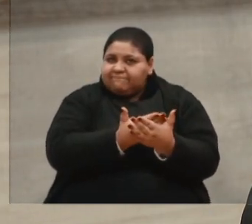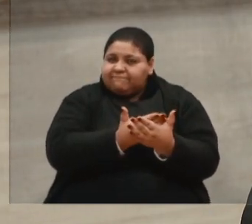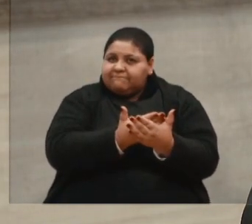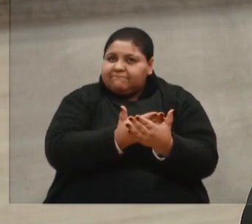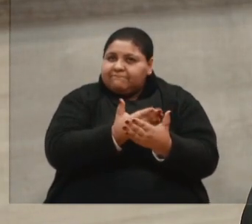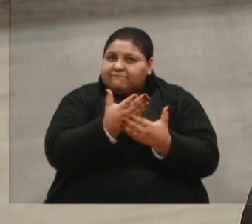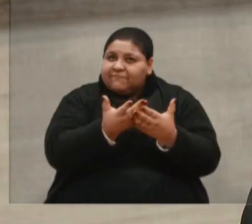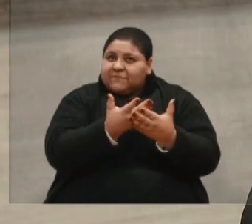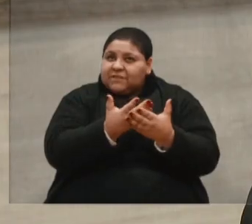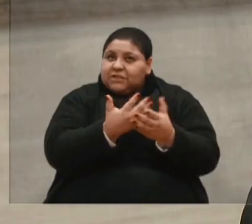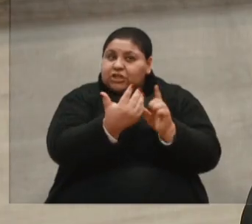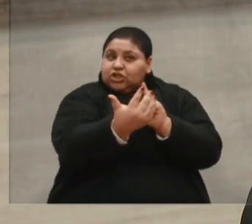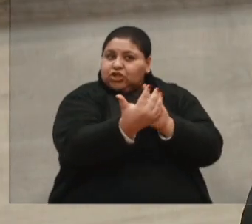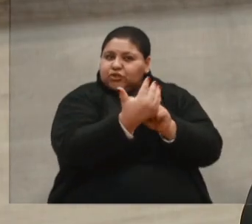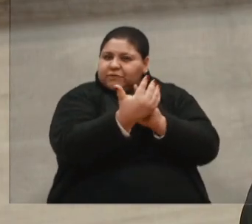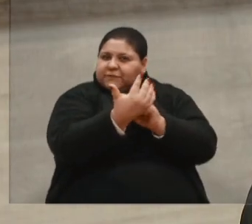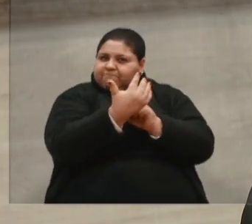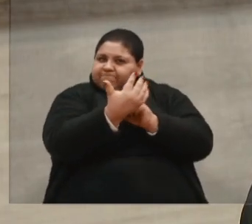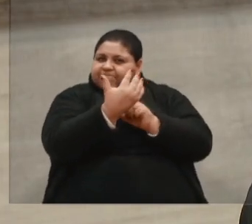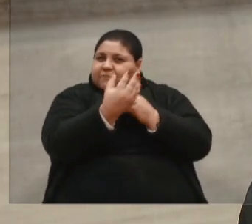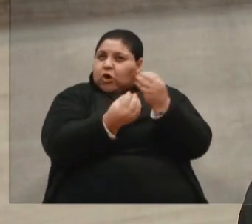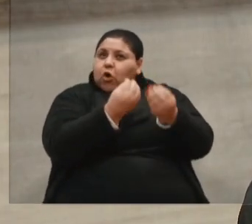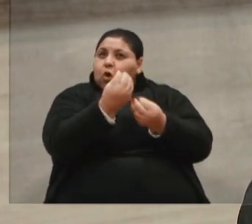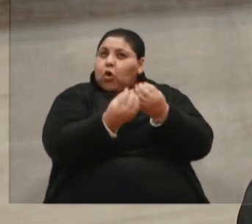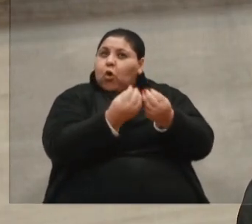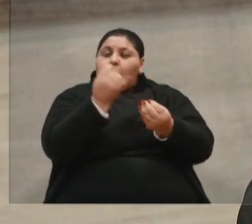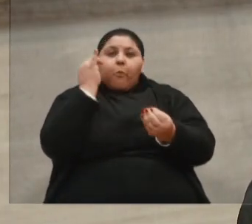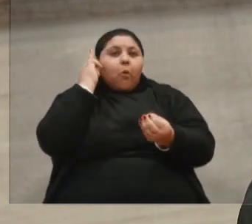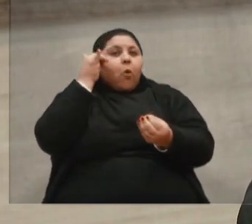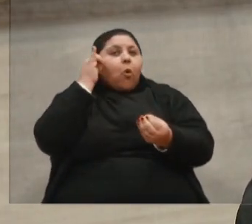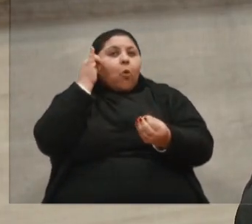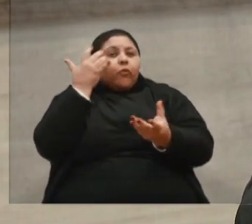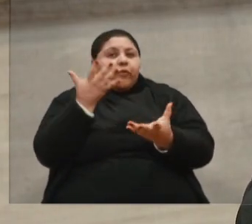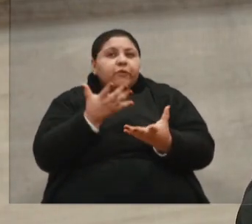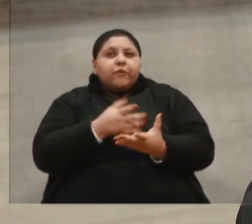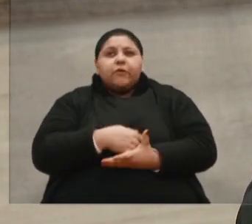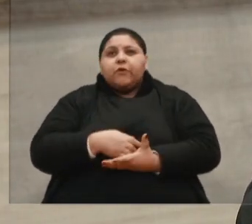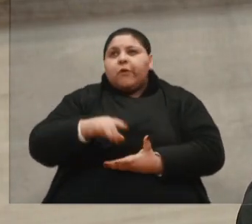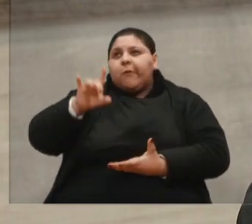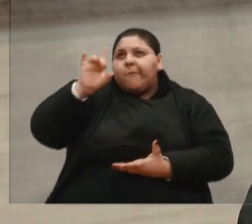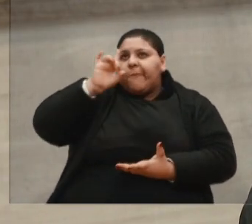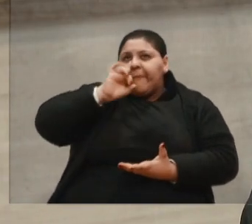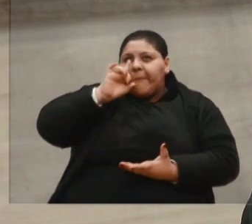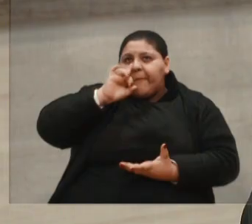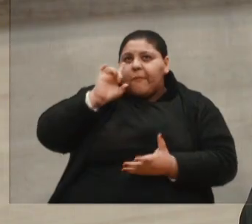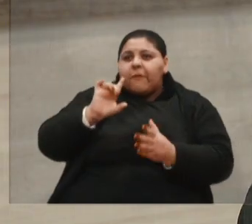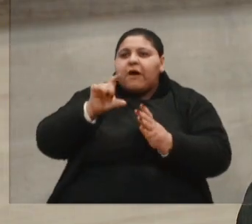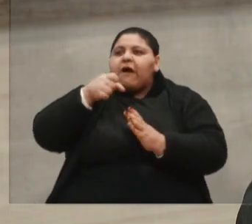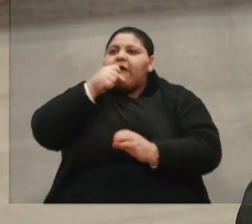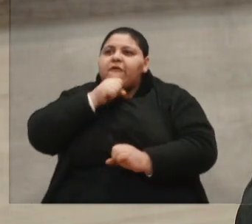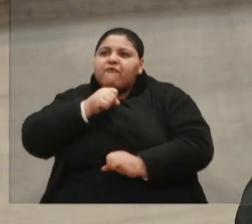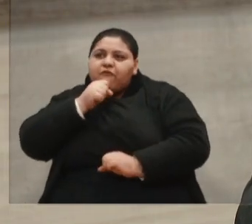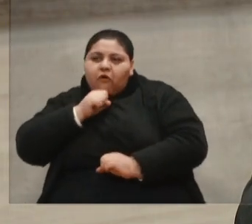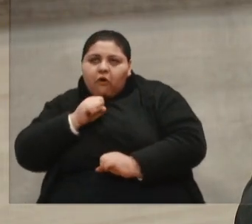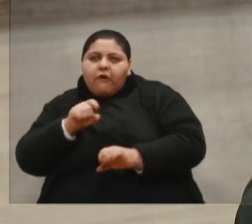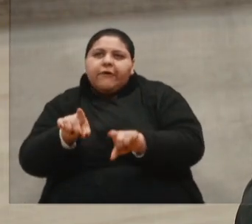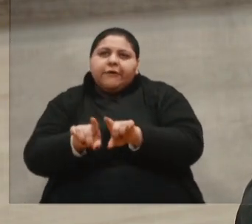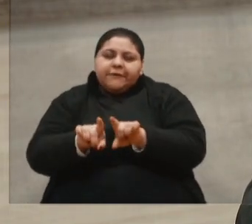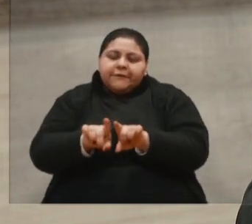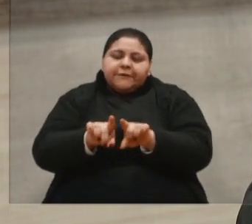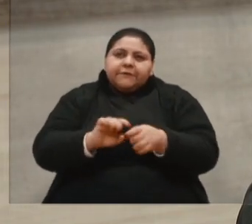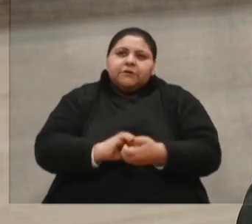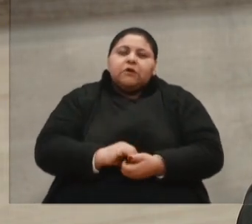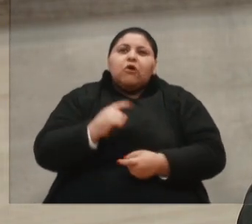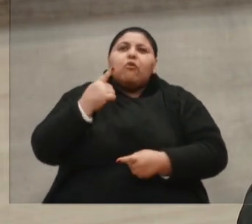que te inspiraram um desprendimento de contar. Uhum. Seja a mãe, seja A mãe. depois a avó, Uhum.